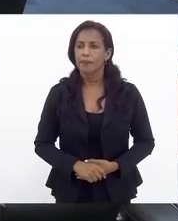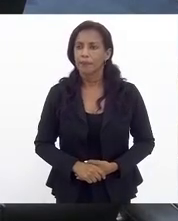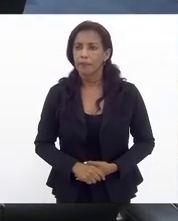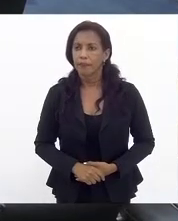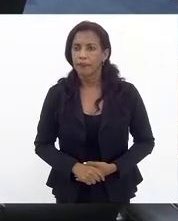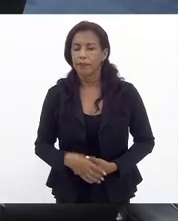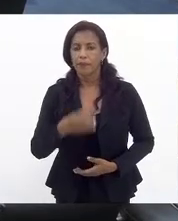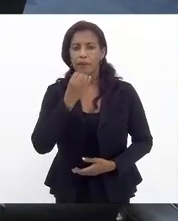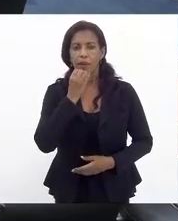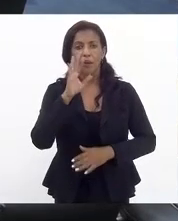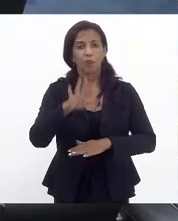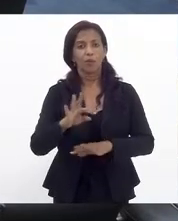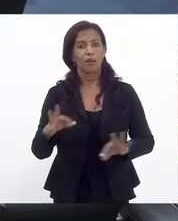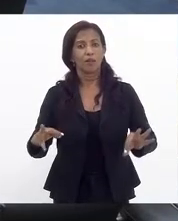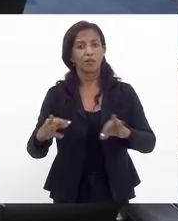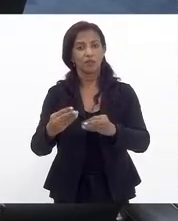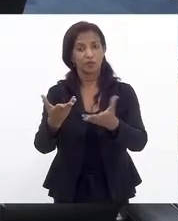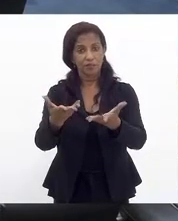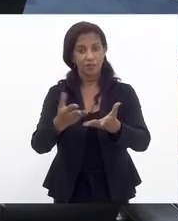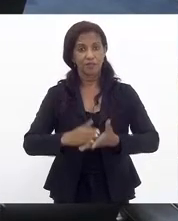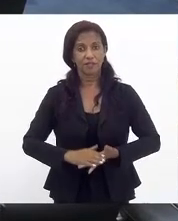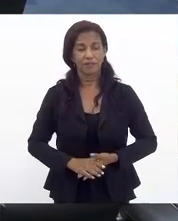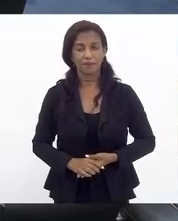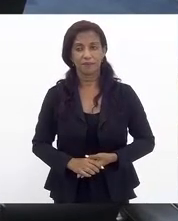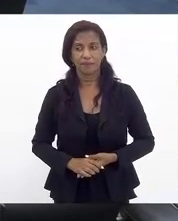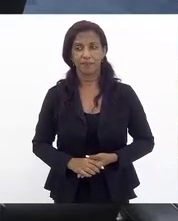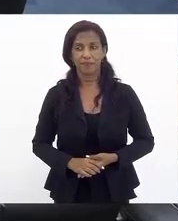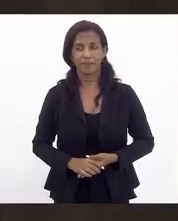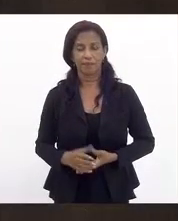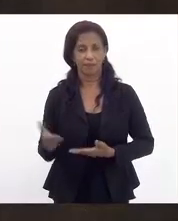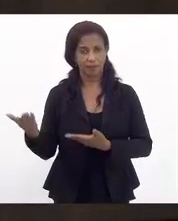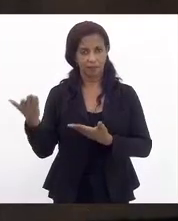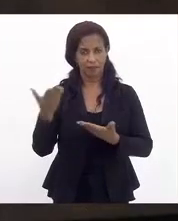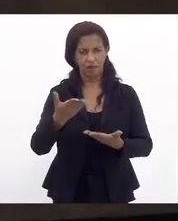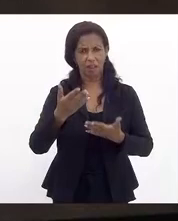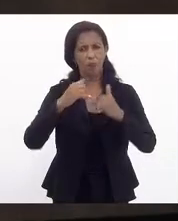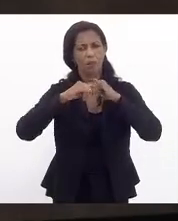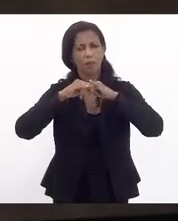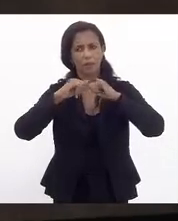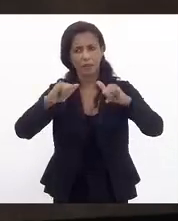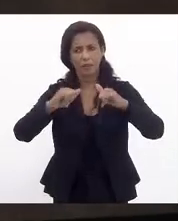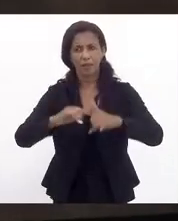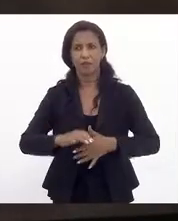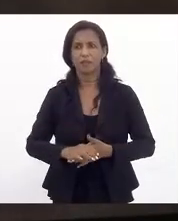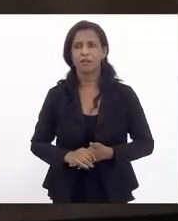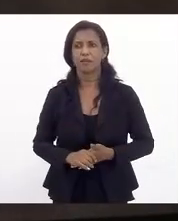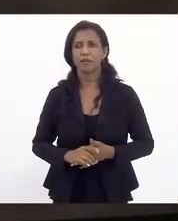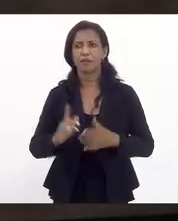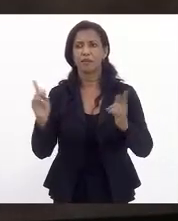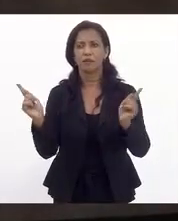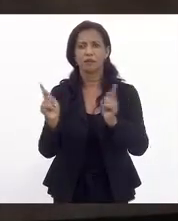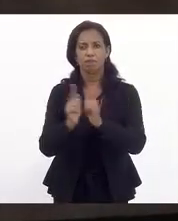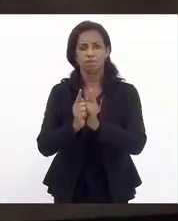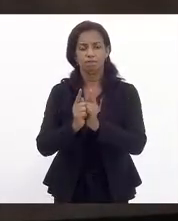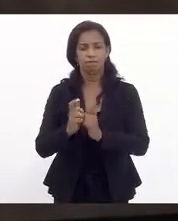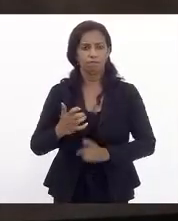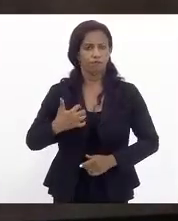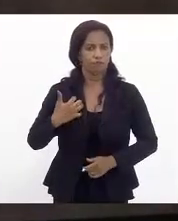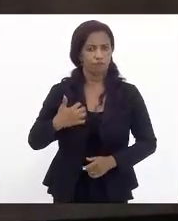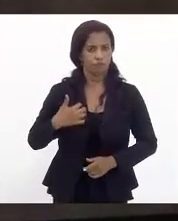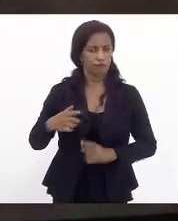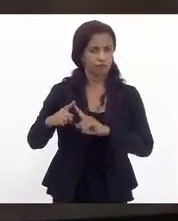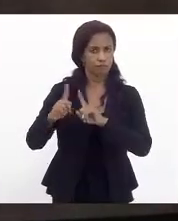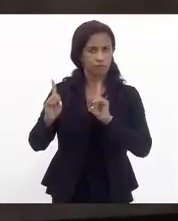Oi boa tarde a todos e todas queria trazer aqui uma mensagem é um pouco de revolta dos